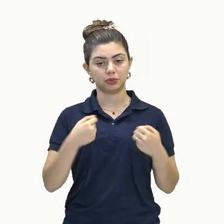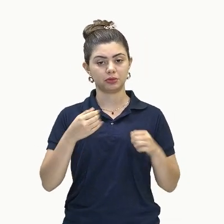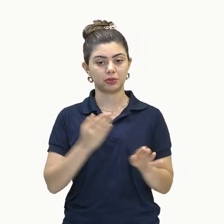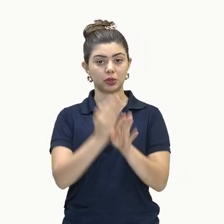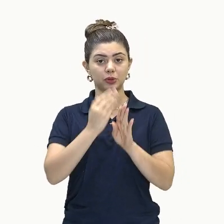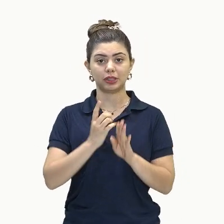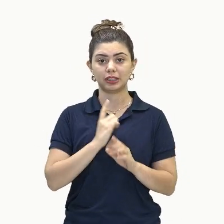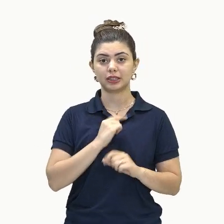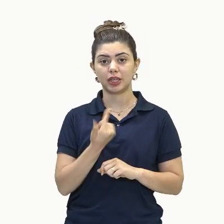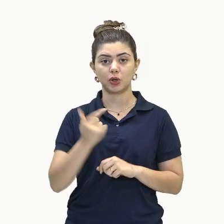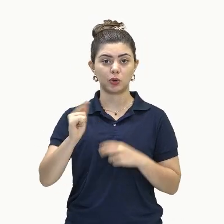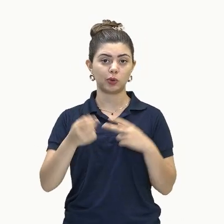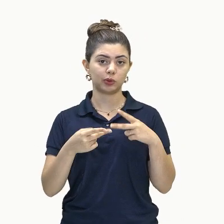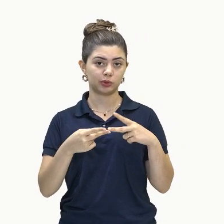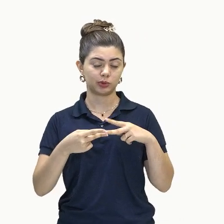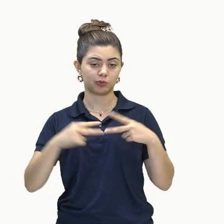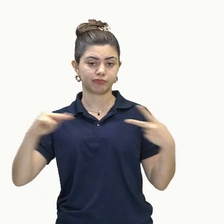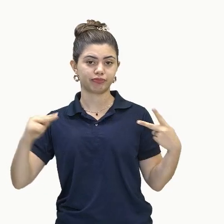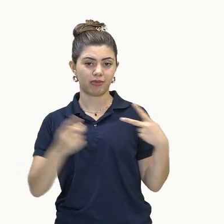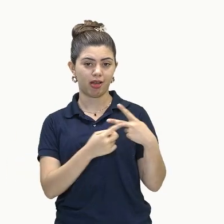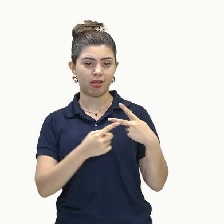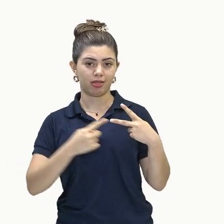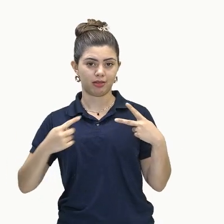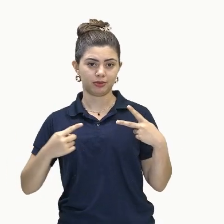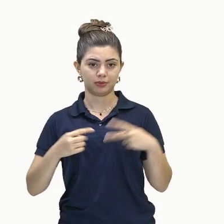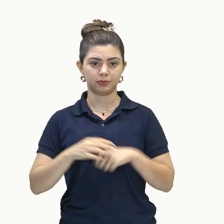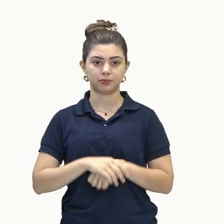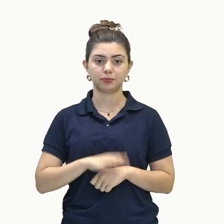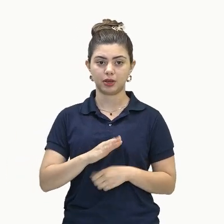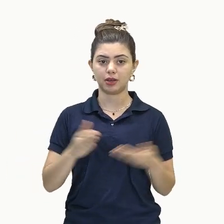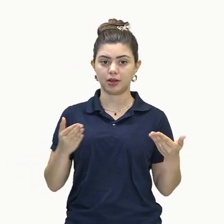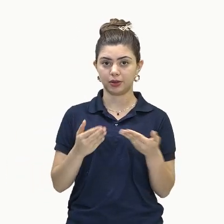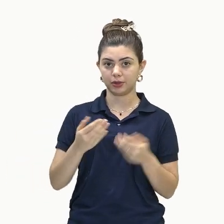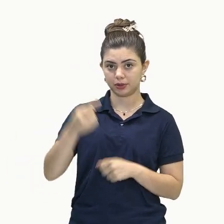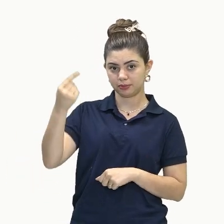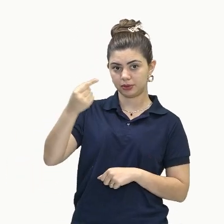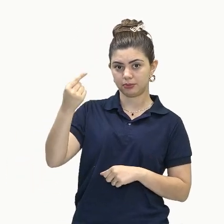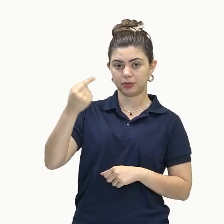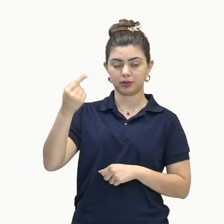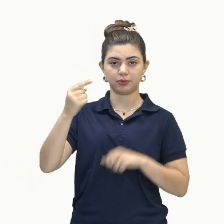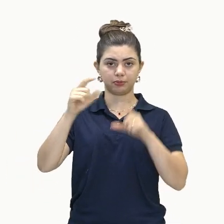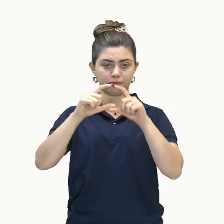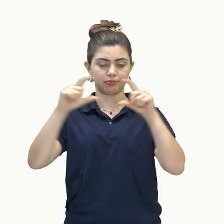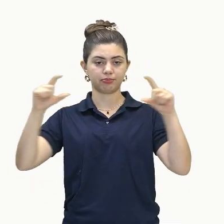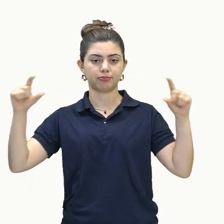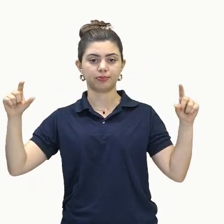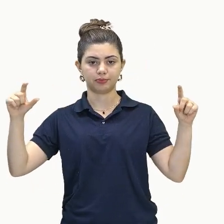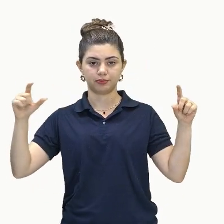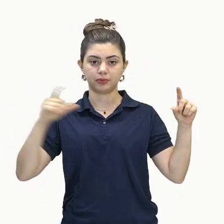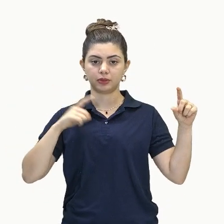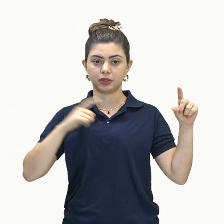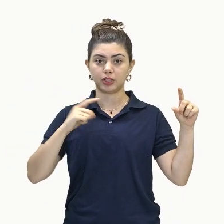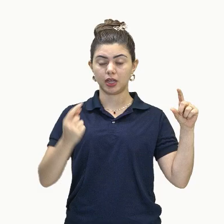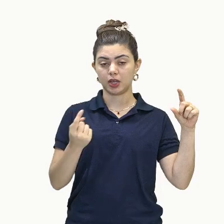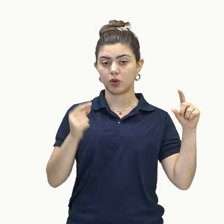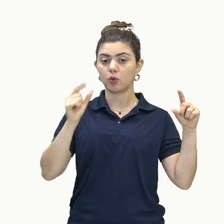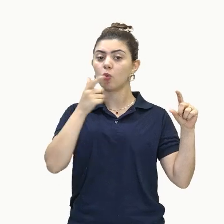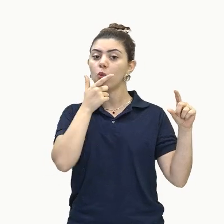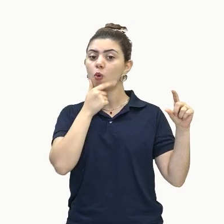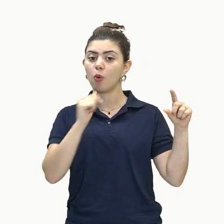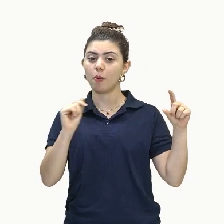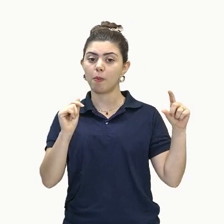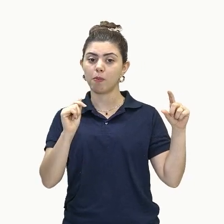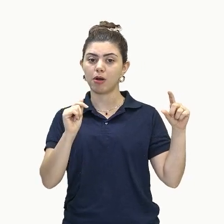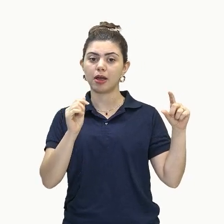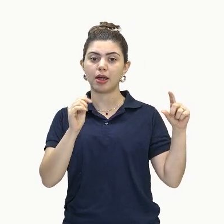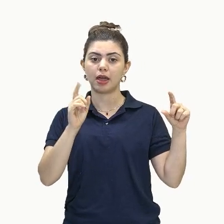alelo dessas pessoas. Começando da geração 1, nós temos aqui Este indivíduo 1, a gente tem que